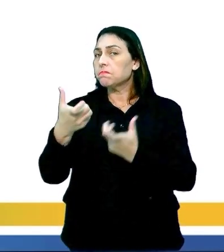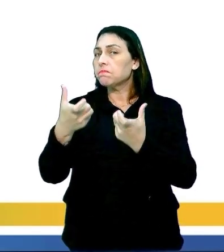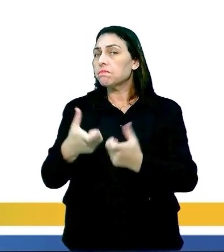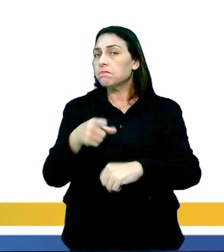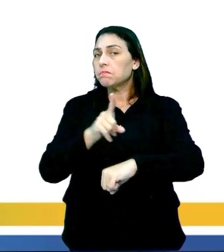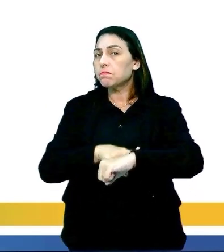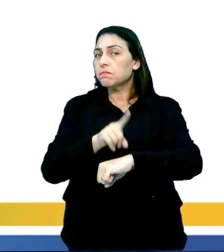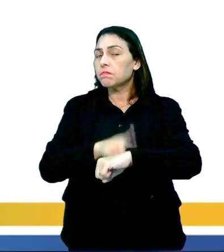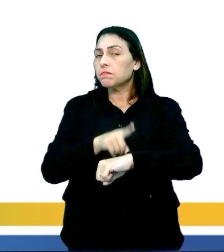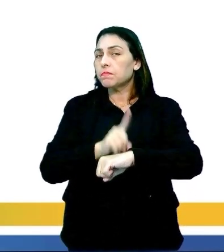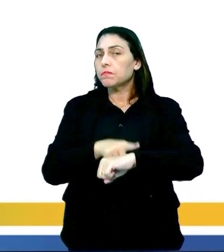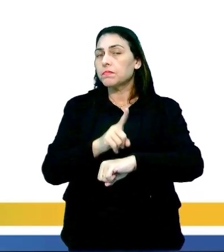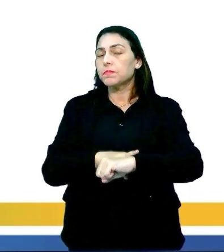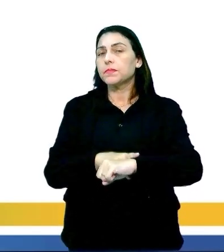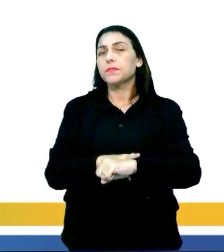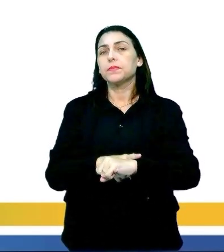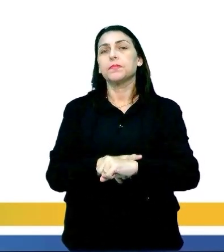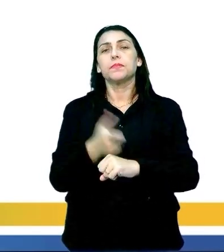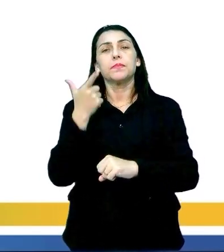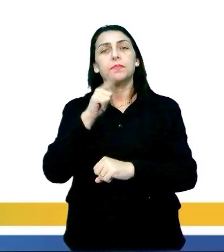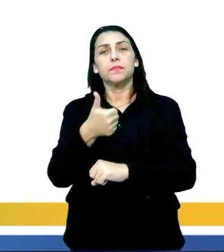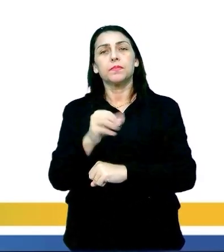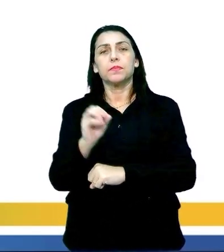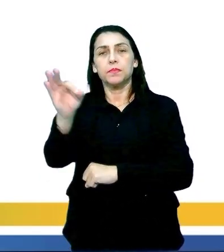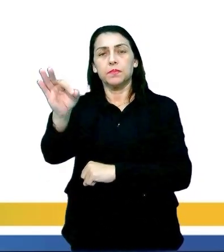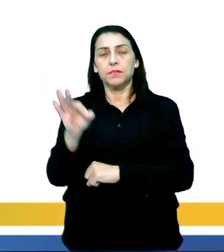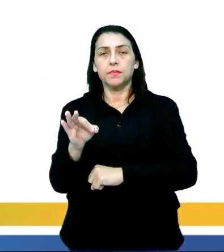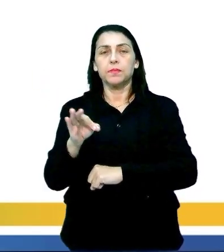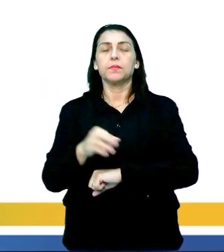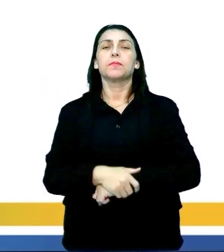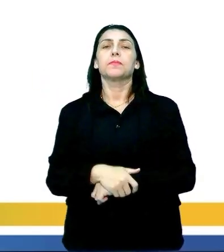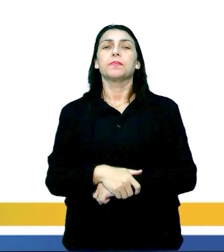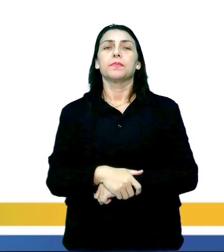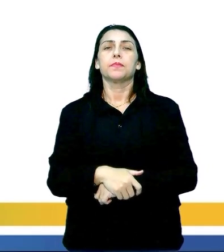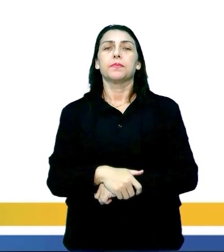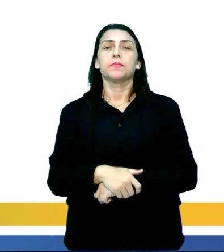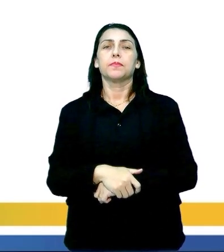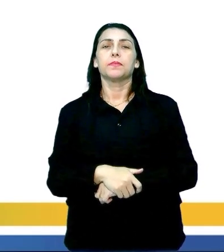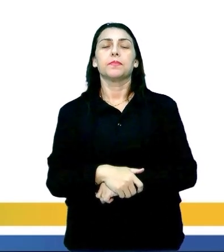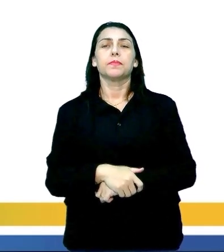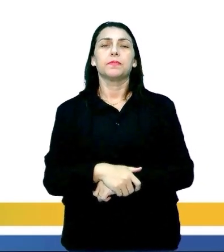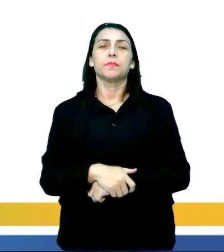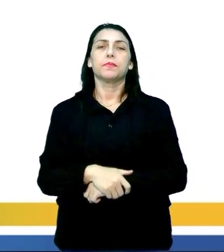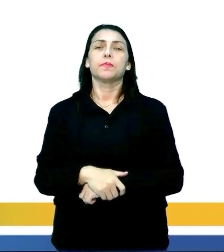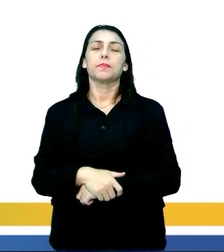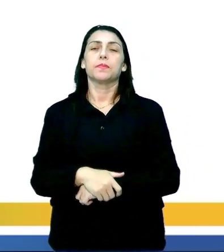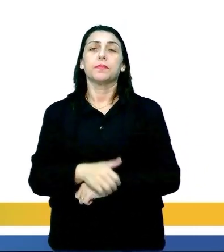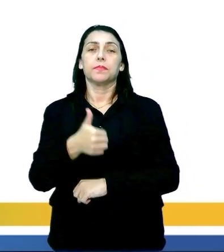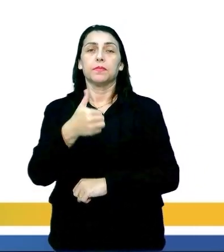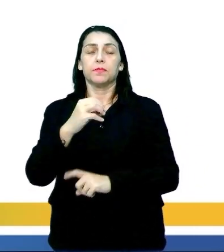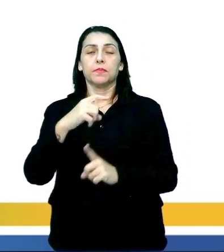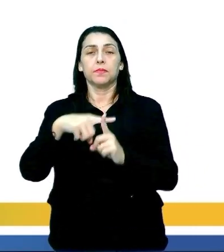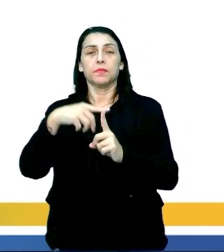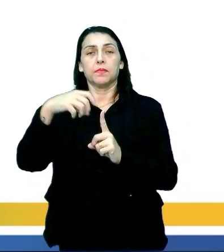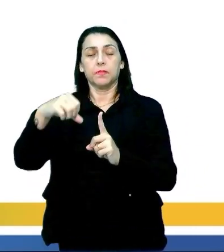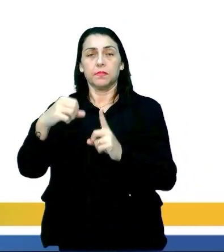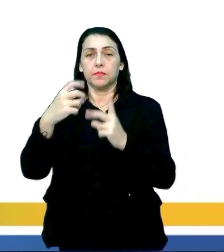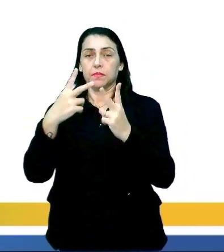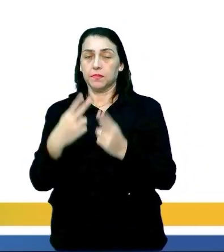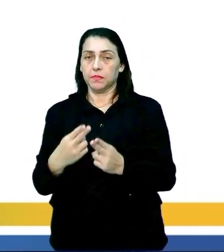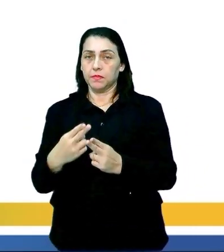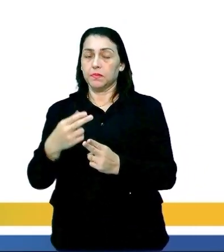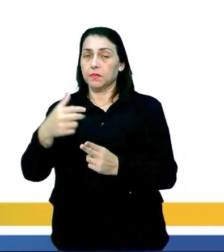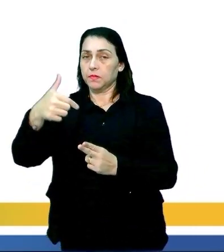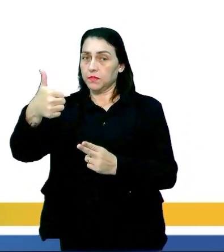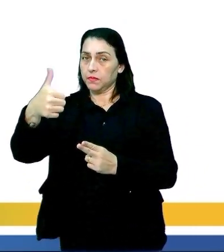gastar o tempo. Quando ela chegou aos 10% que a gente estava querendo. Então, 10 mais 9,